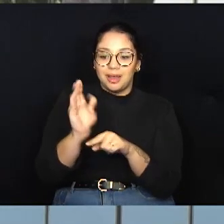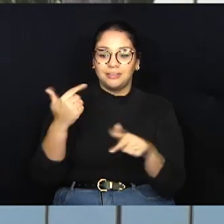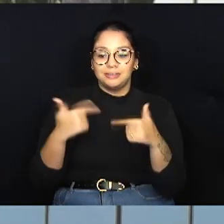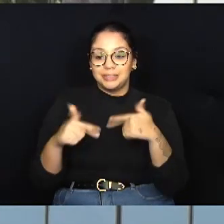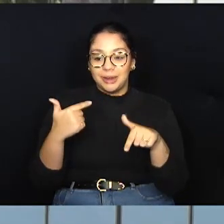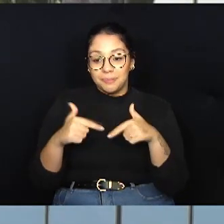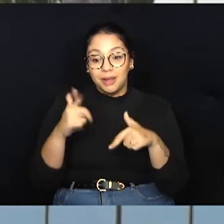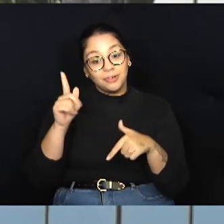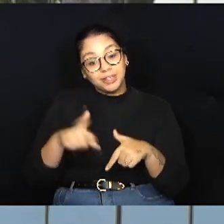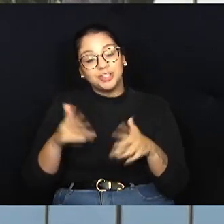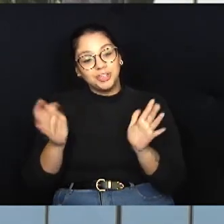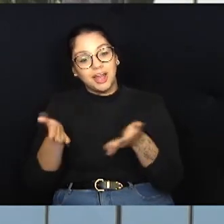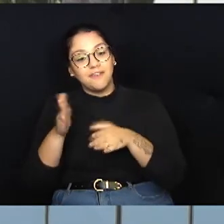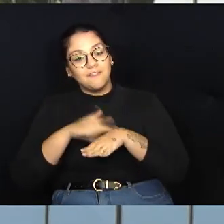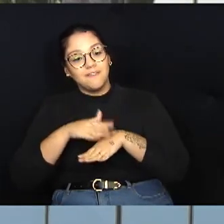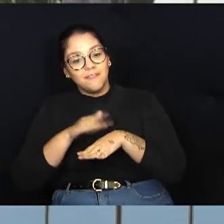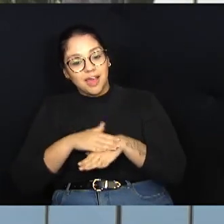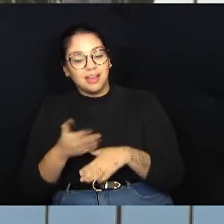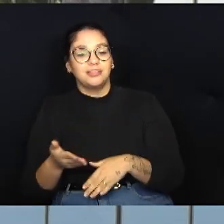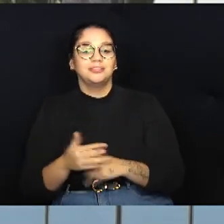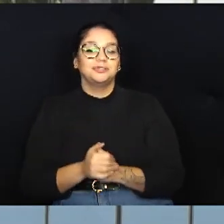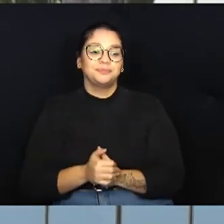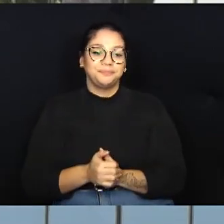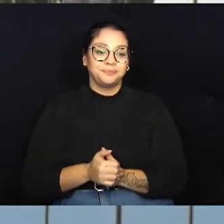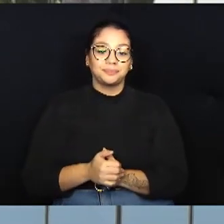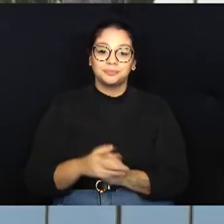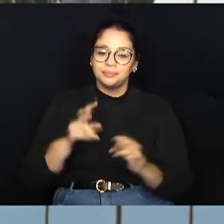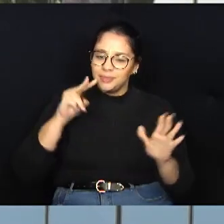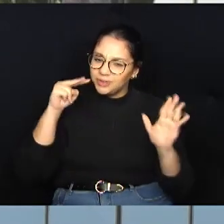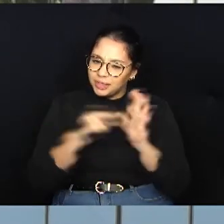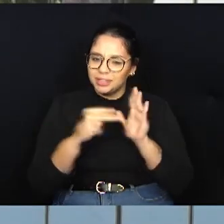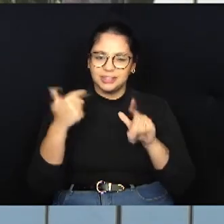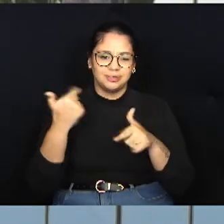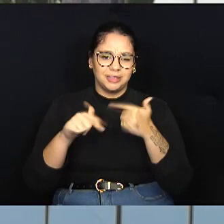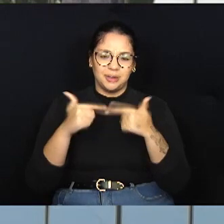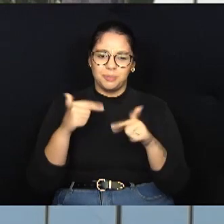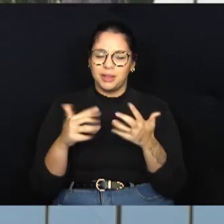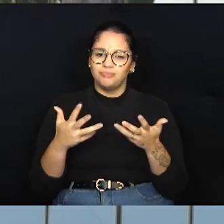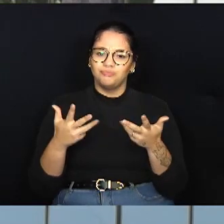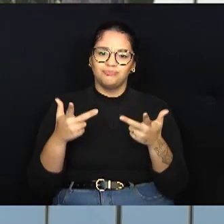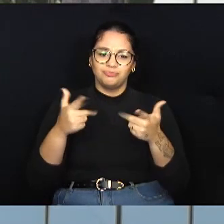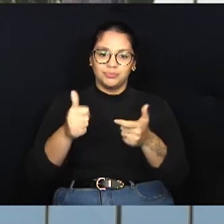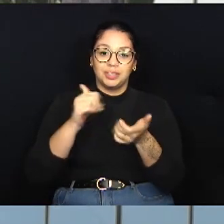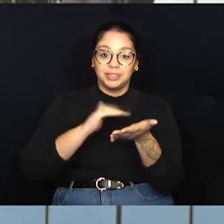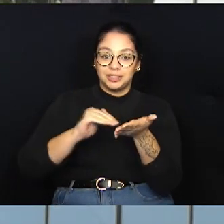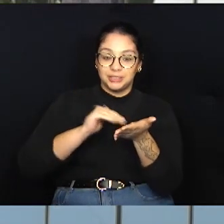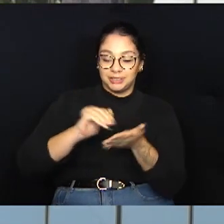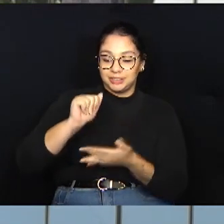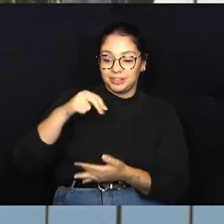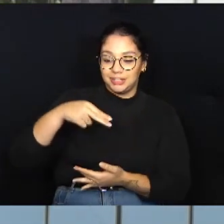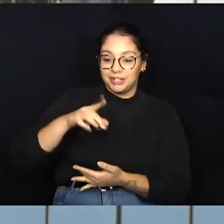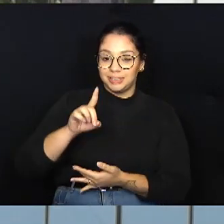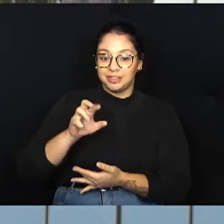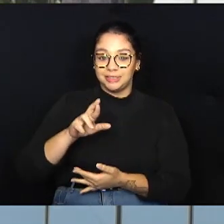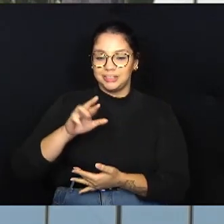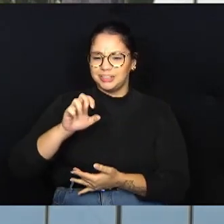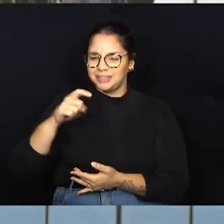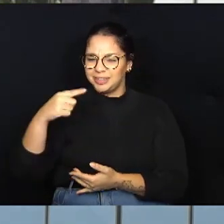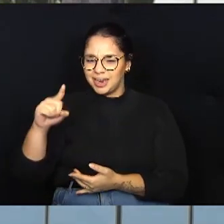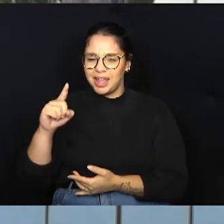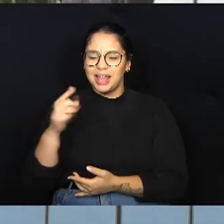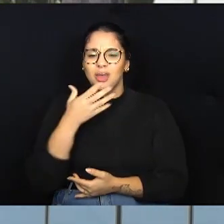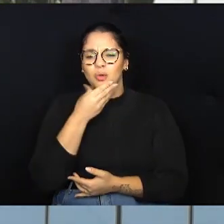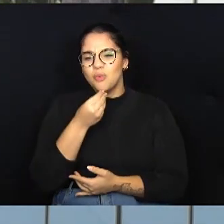já vem sendo feito. Eu quero aqui reconhecer o excelente trabalho do secretário André von Zuben, um homem muito sério, foi